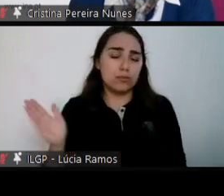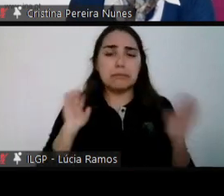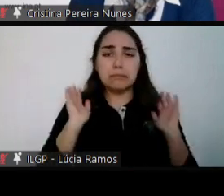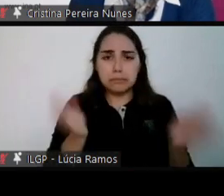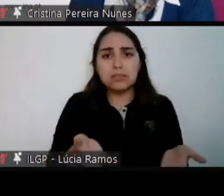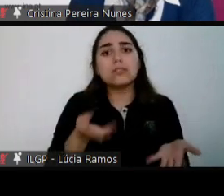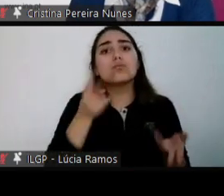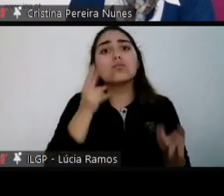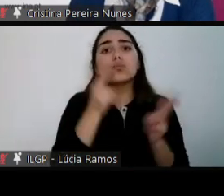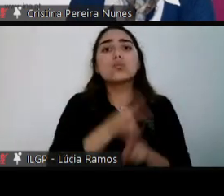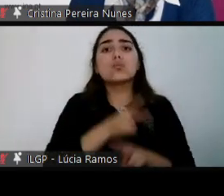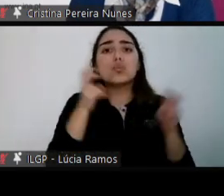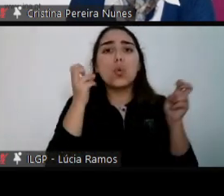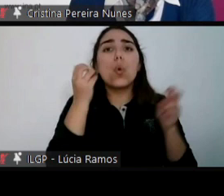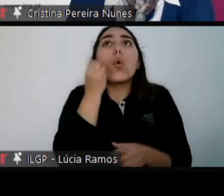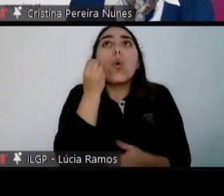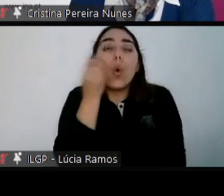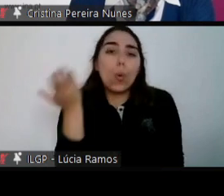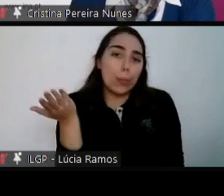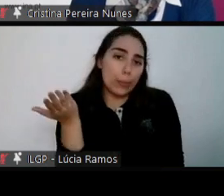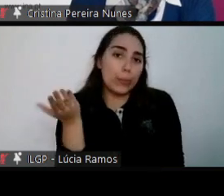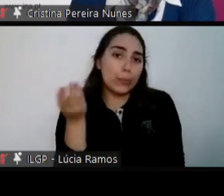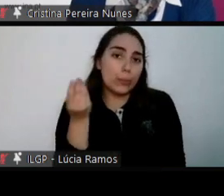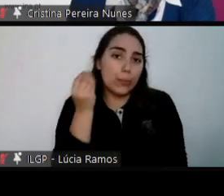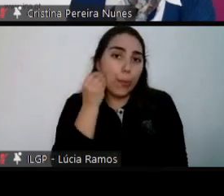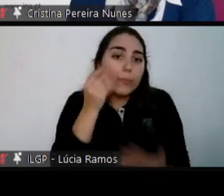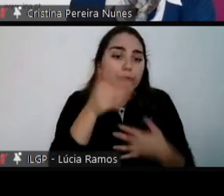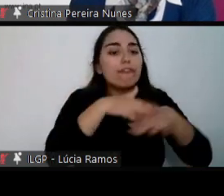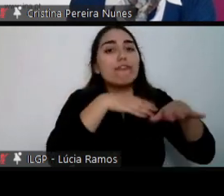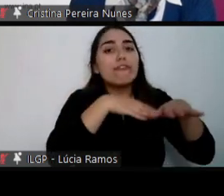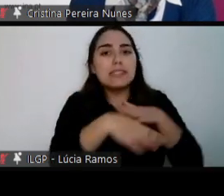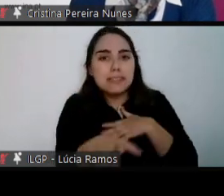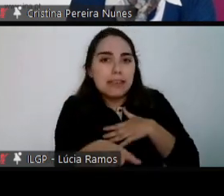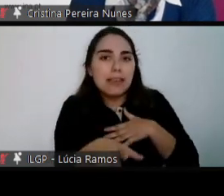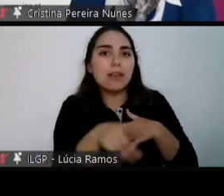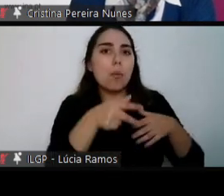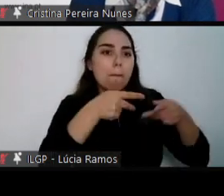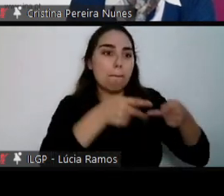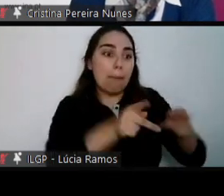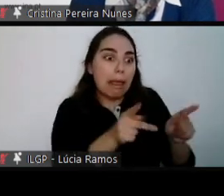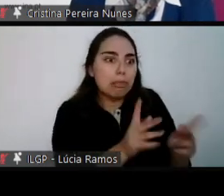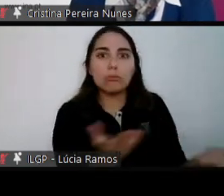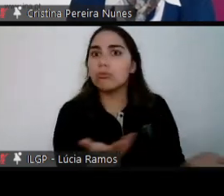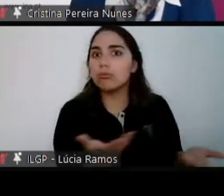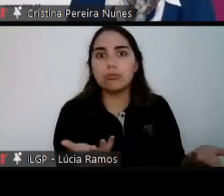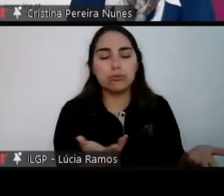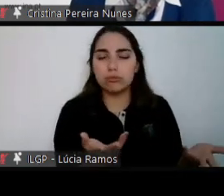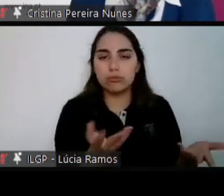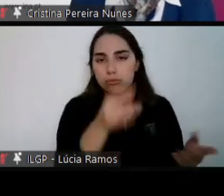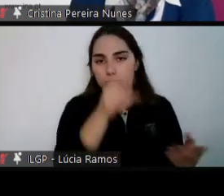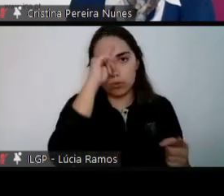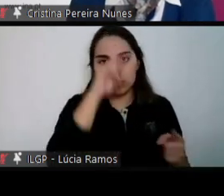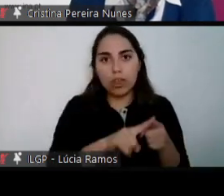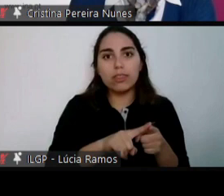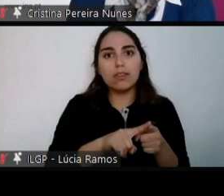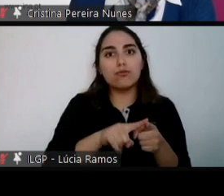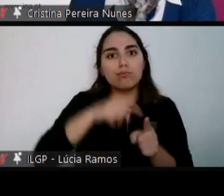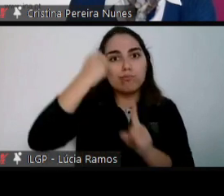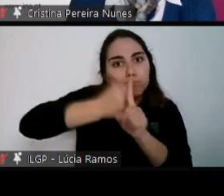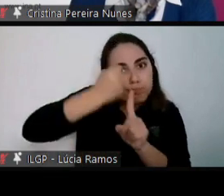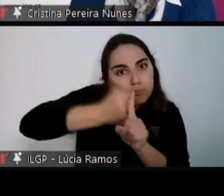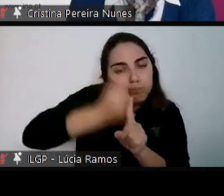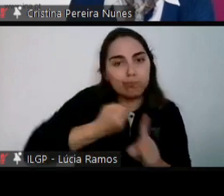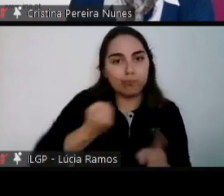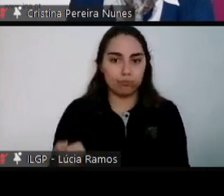boas práticas que podemos implementar, as nossas metodologias, os nossos frameworks, para tentar combater este desafio que também